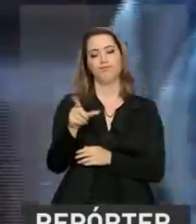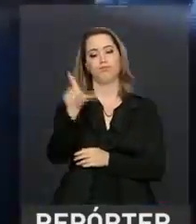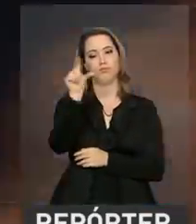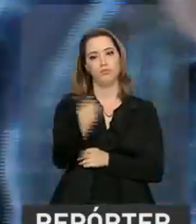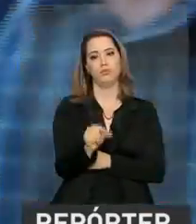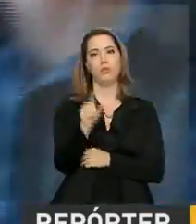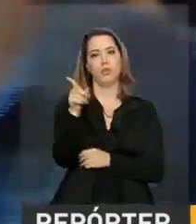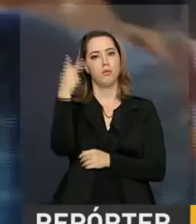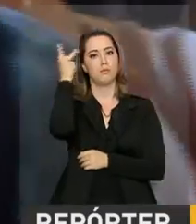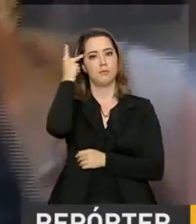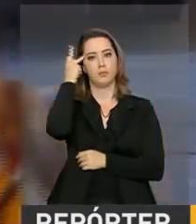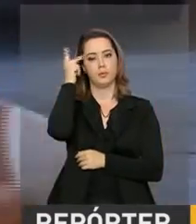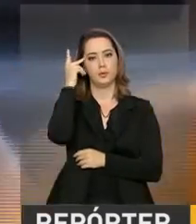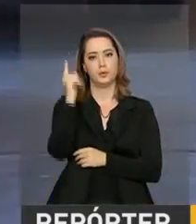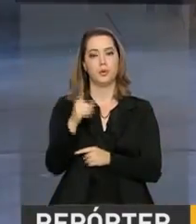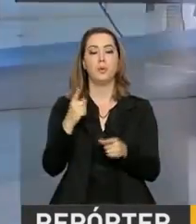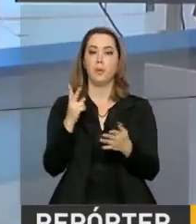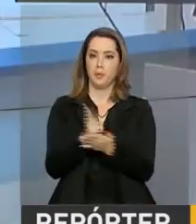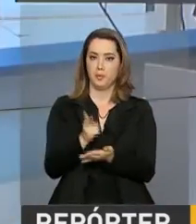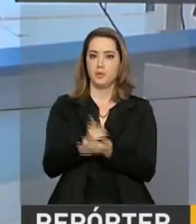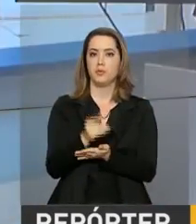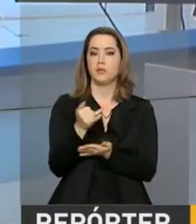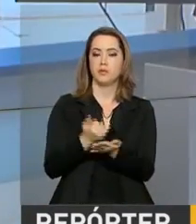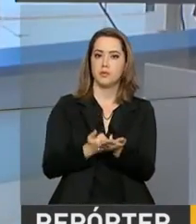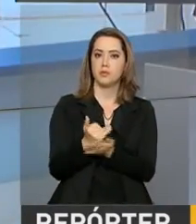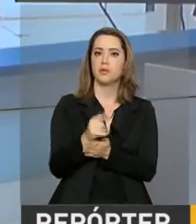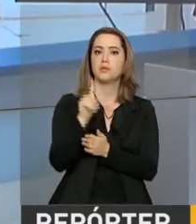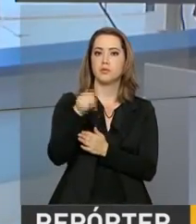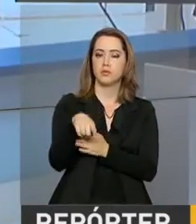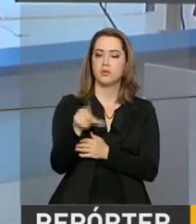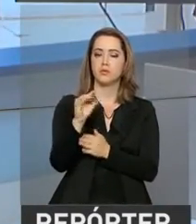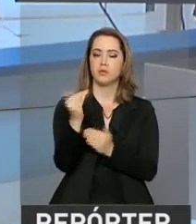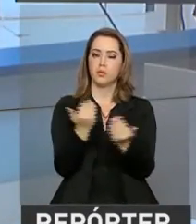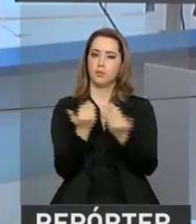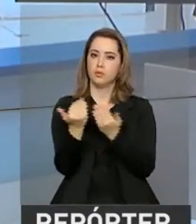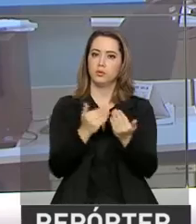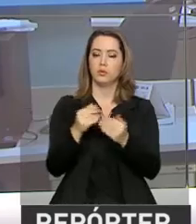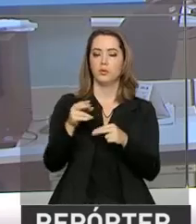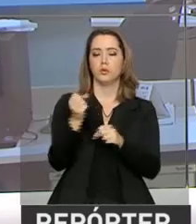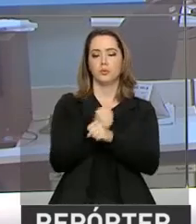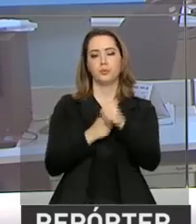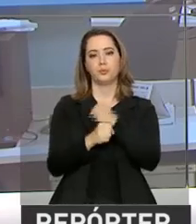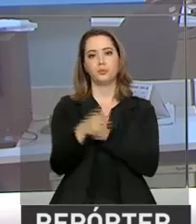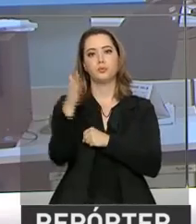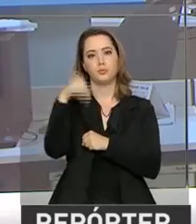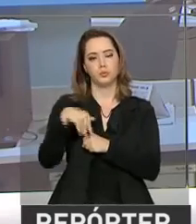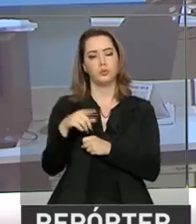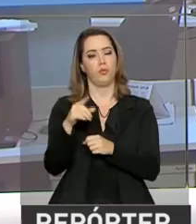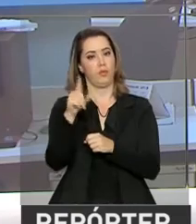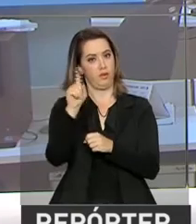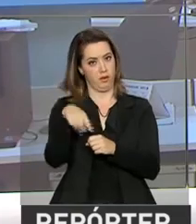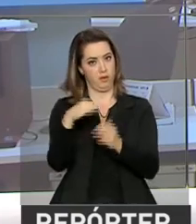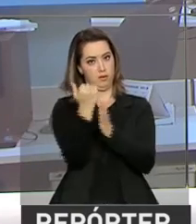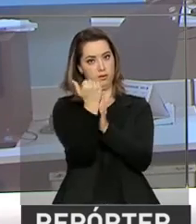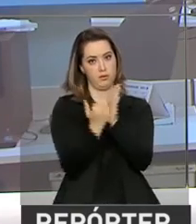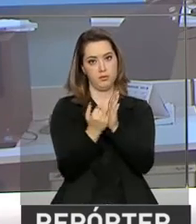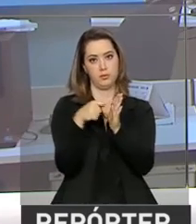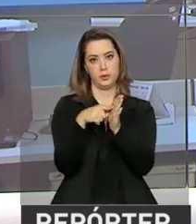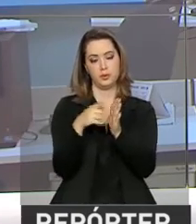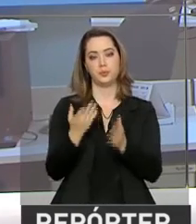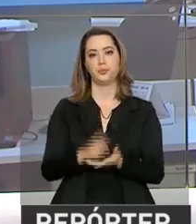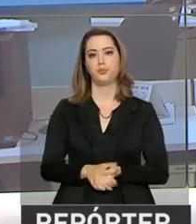da retração, o número é menor que o registrado em junho de 2015. E os projetos das áreas econômica e